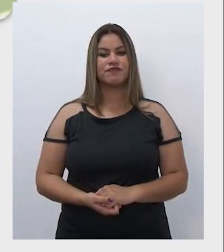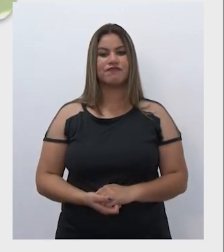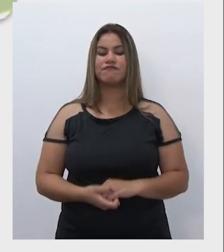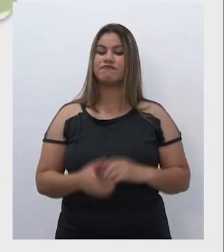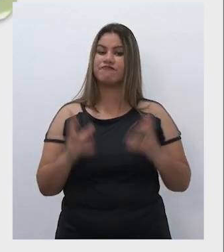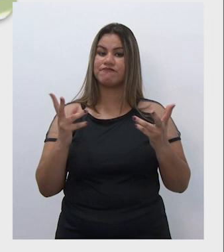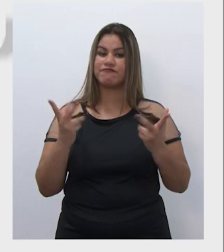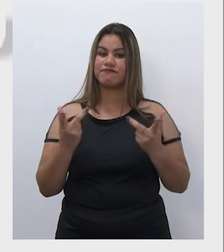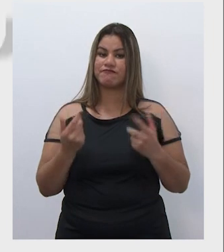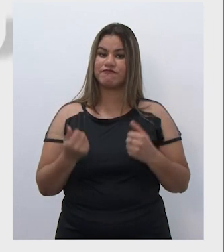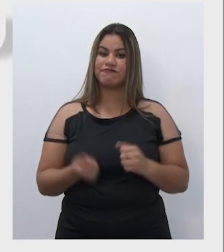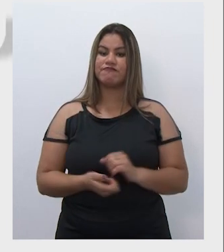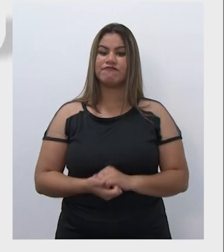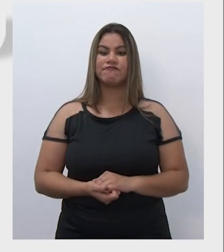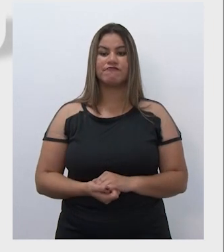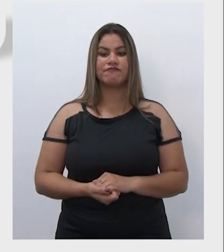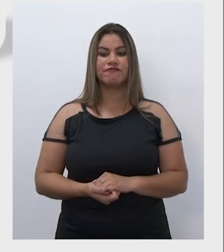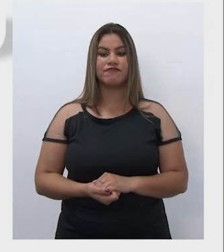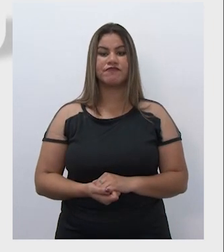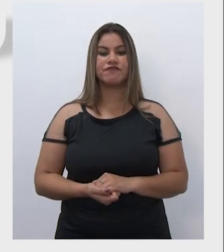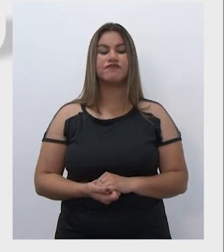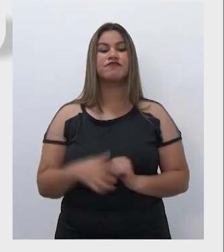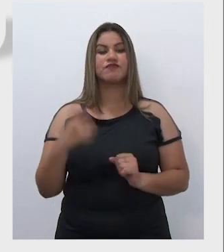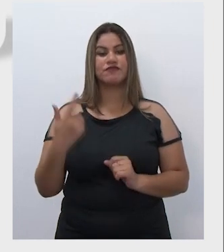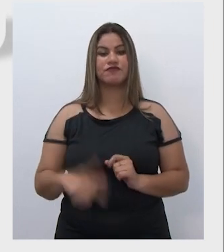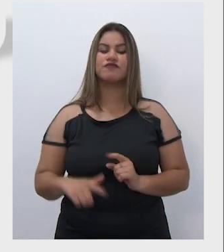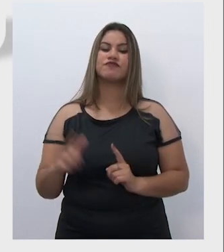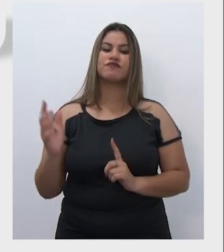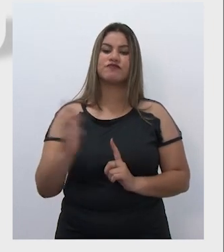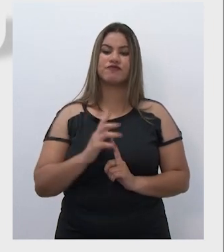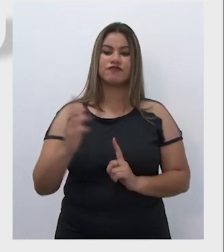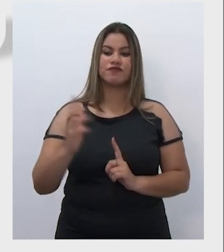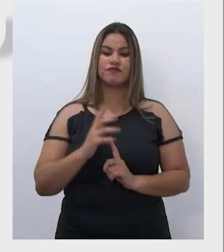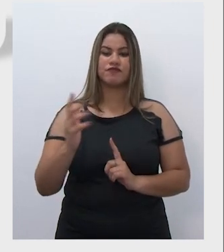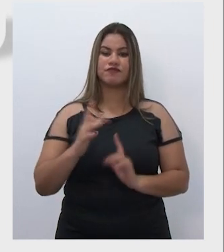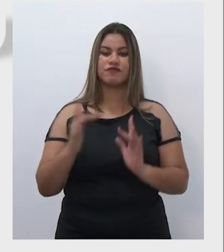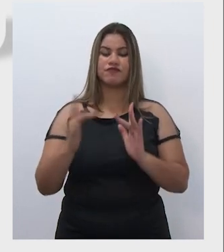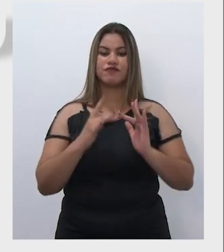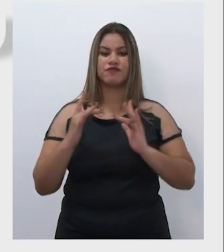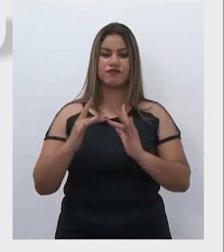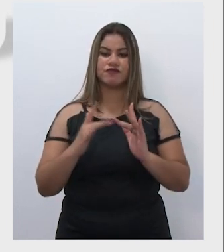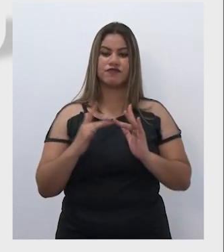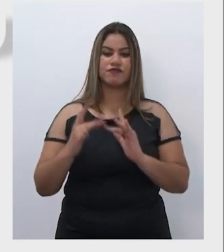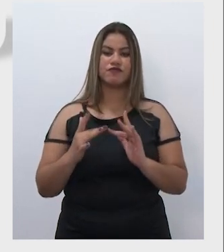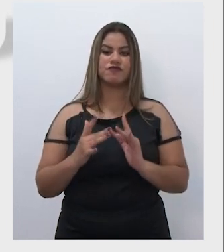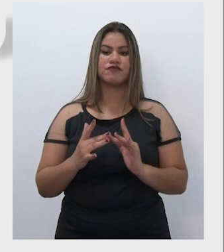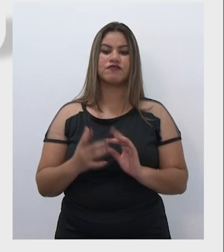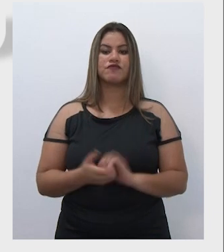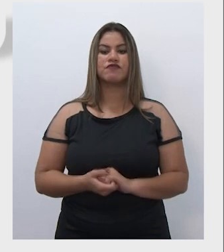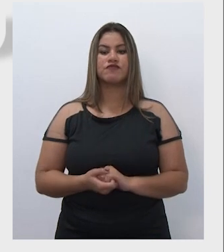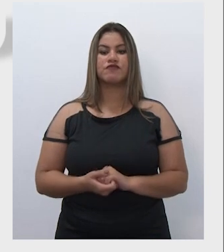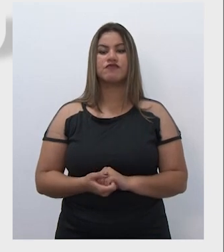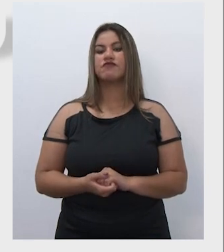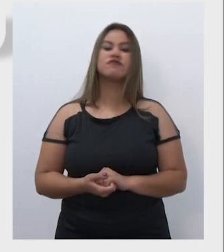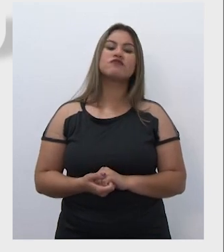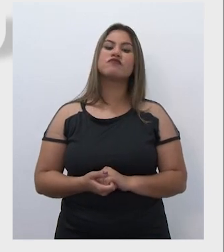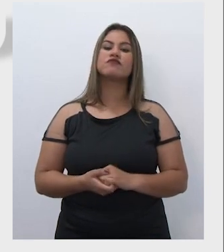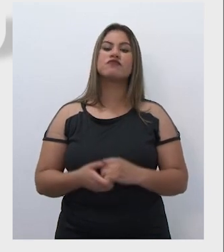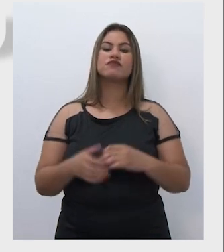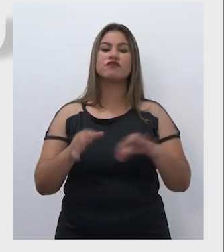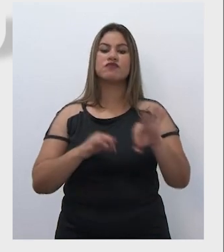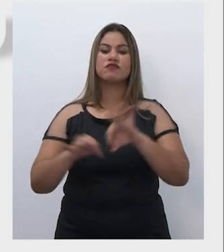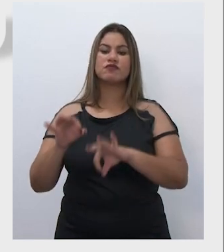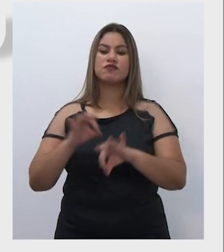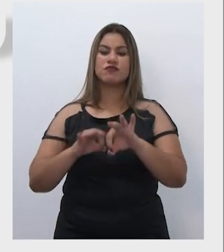Sensacional, professor Anderson. Bora lá, gente. Persuasão e rede de contatos. Preparar e utilizar